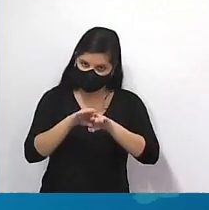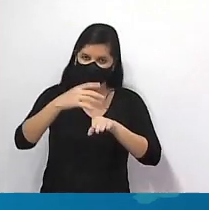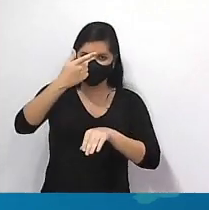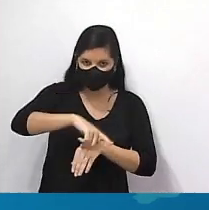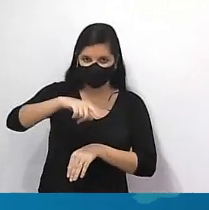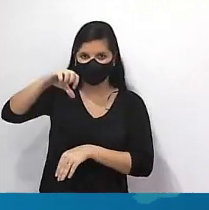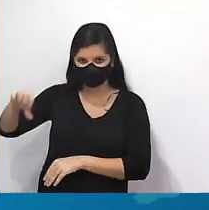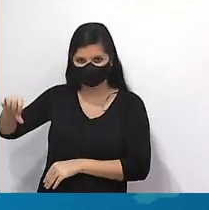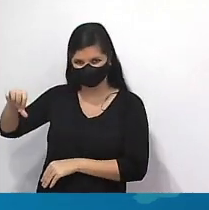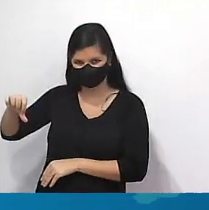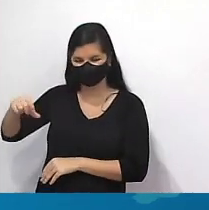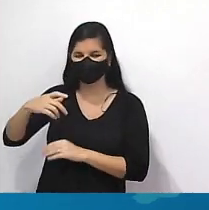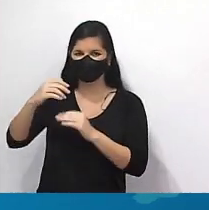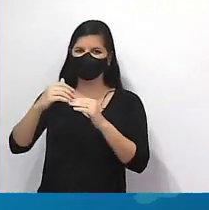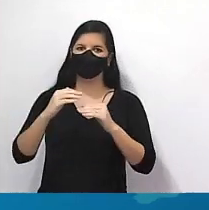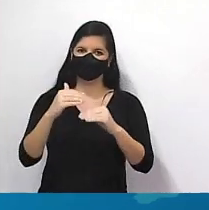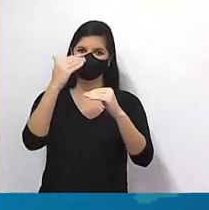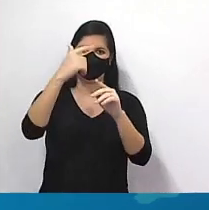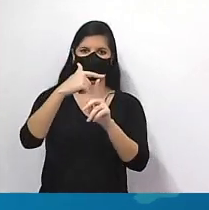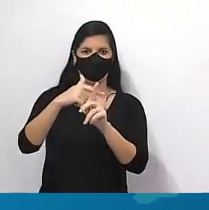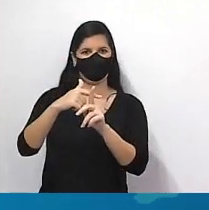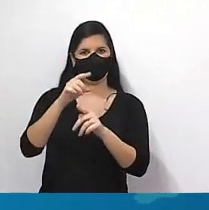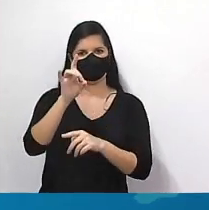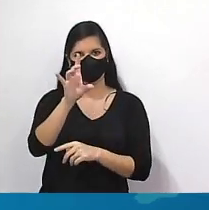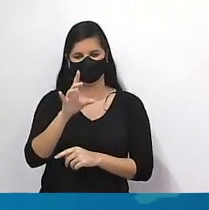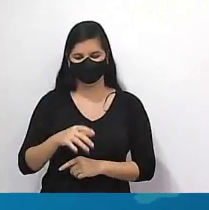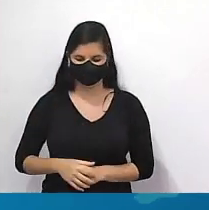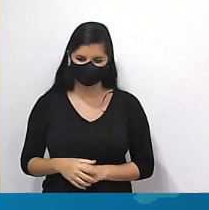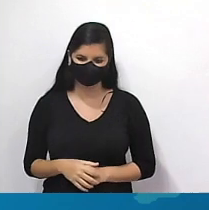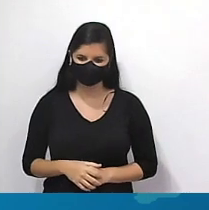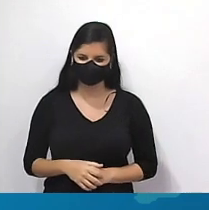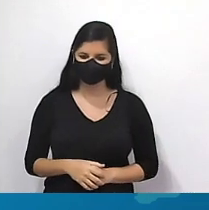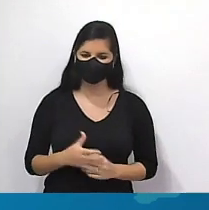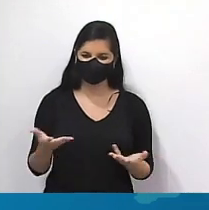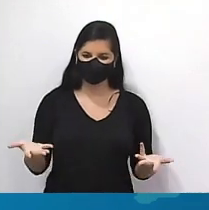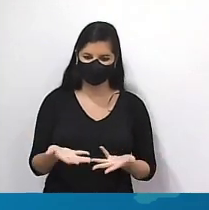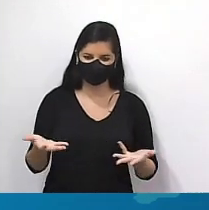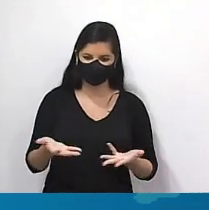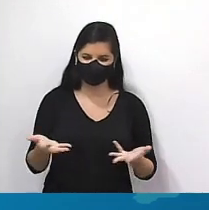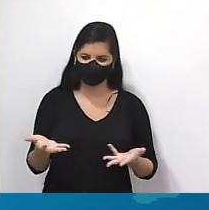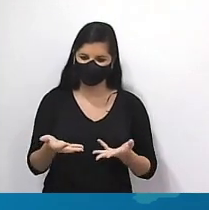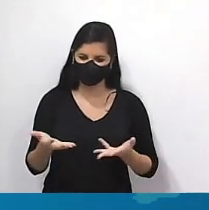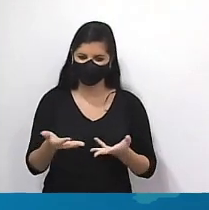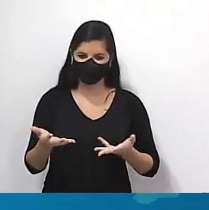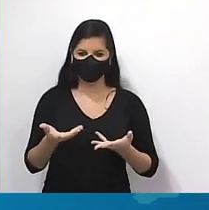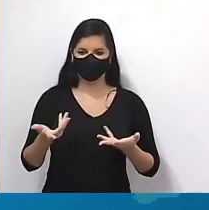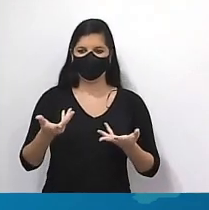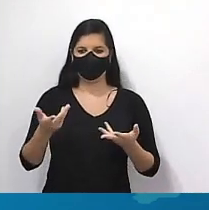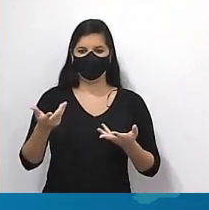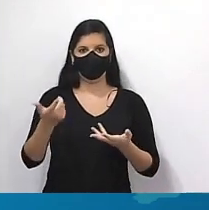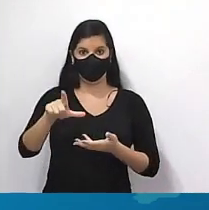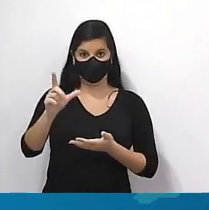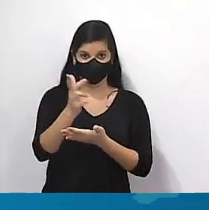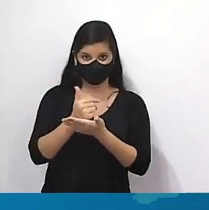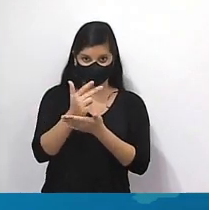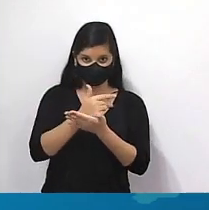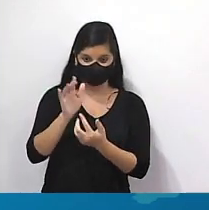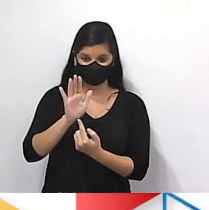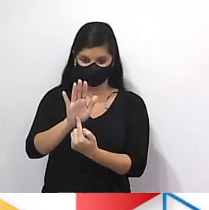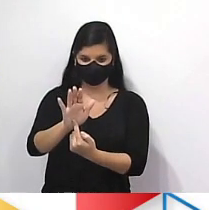denominador, soma os numeradores. Fechou? Então vem comigo que eu vou te mostrar agora na animação bem clara aí,